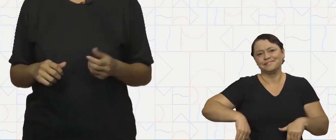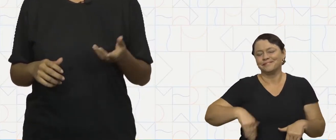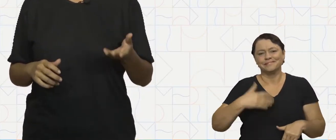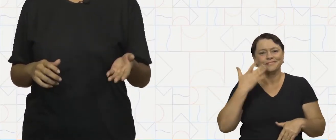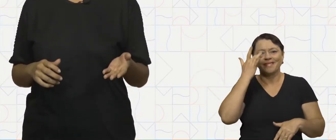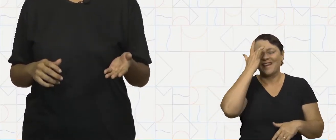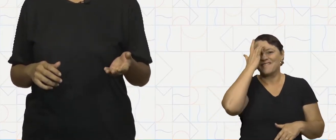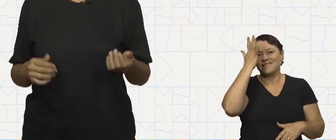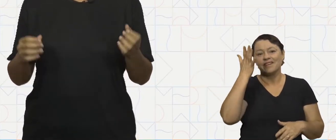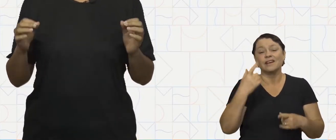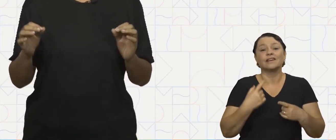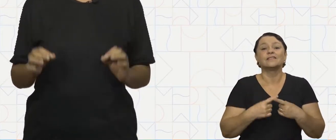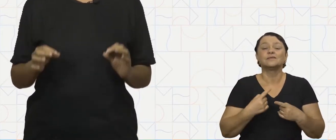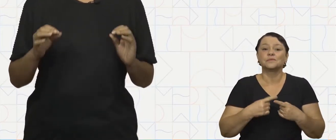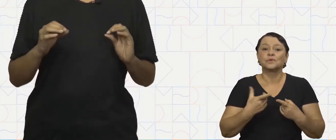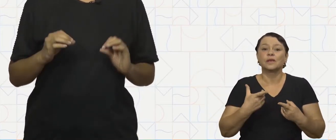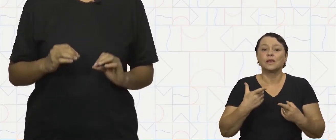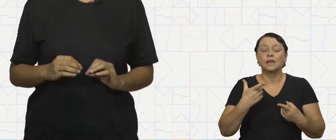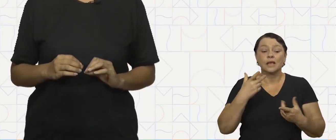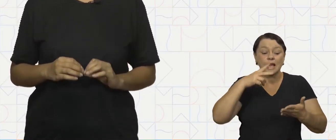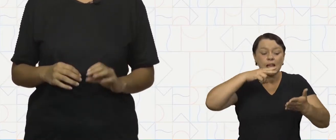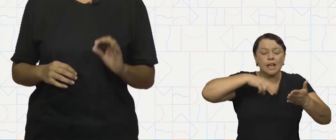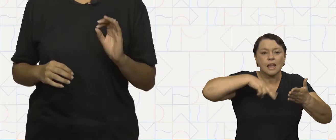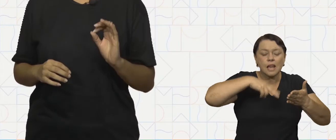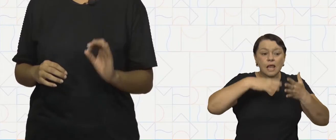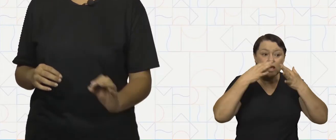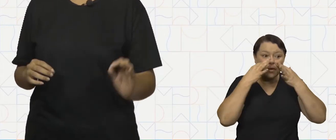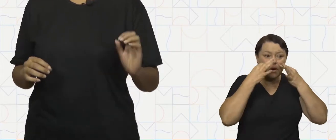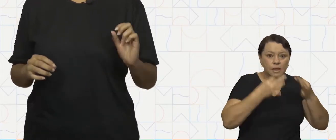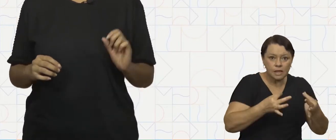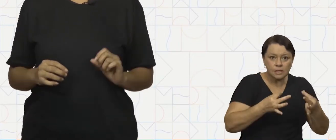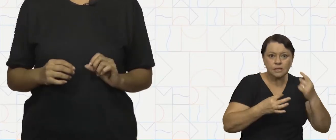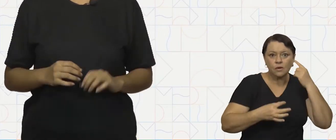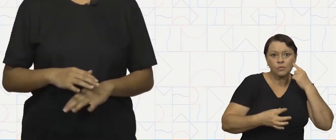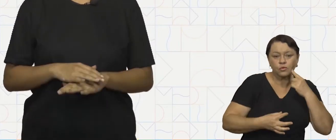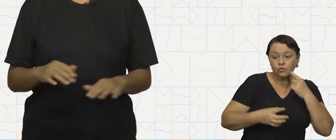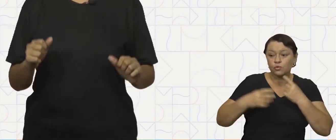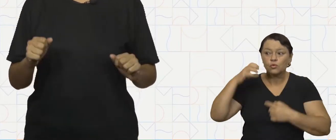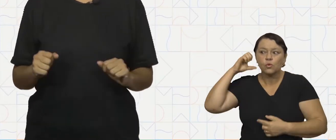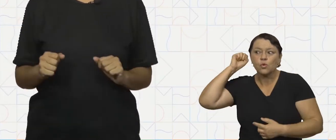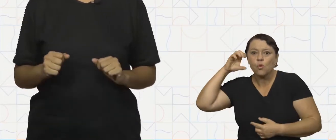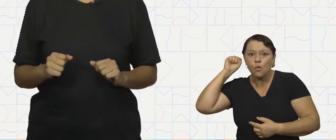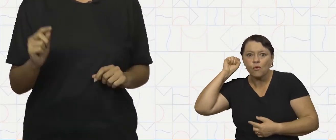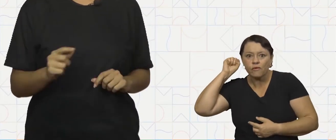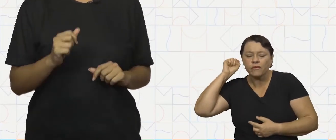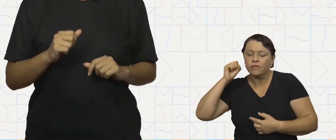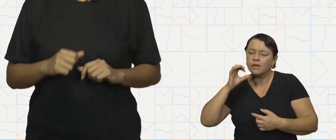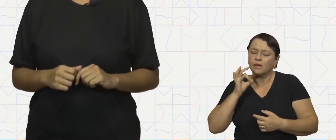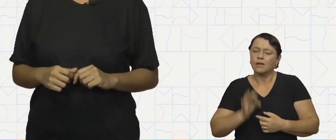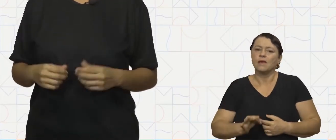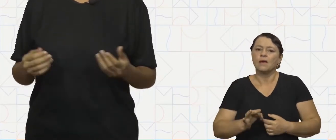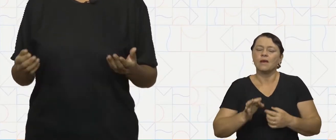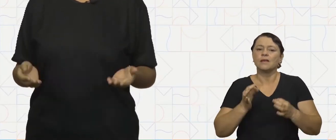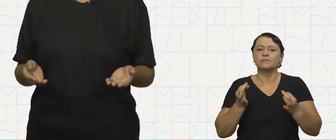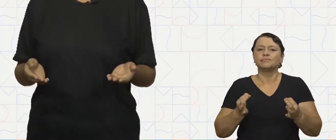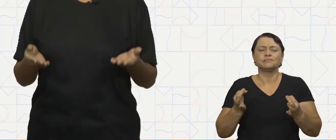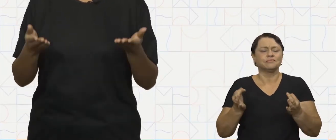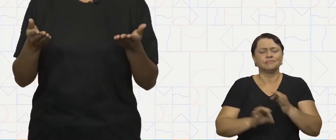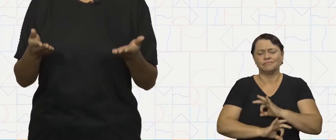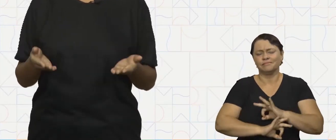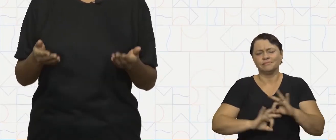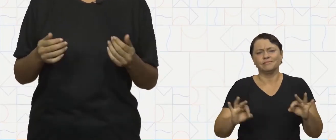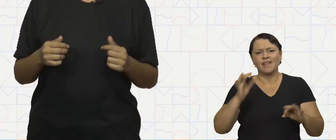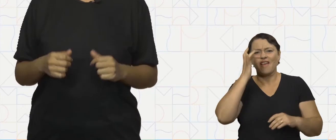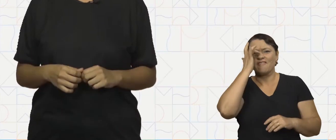tranquilo. Afinal, ouvir com atenção é resultado de uma oralidade de sucesso. Vamos então verificar